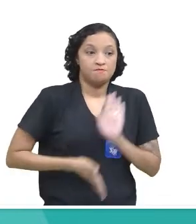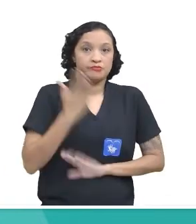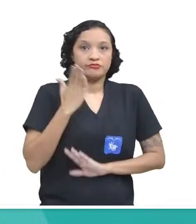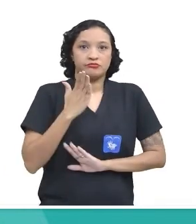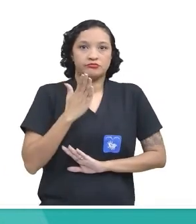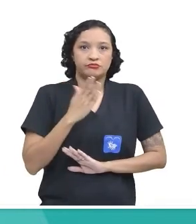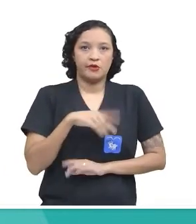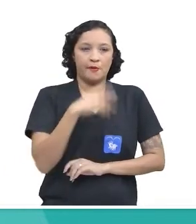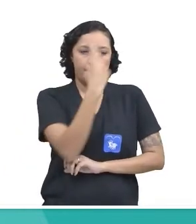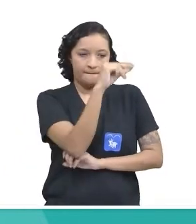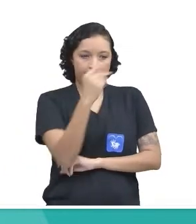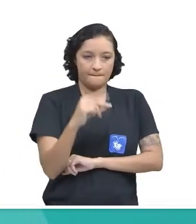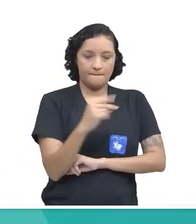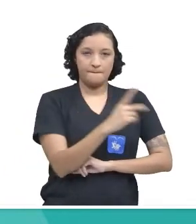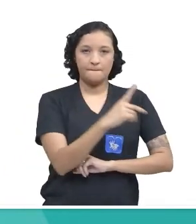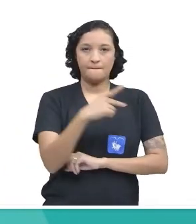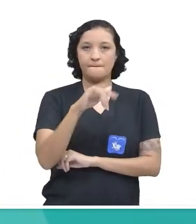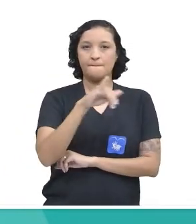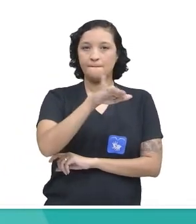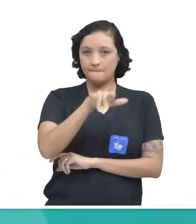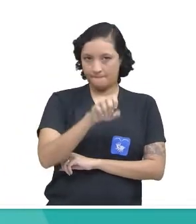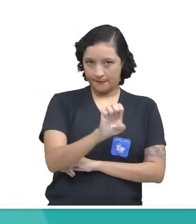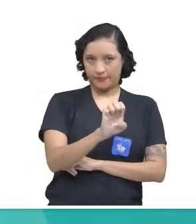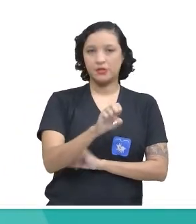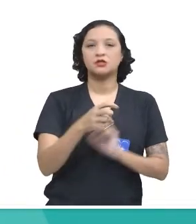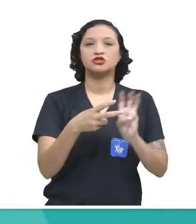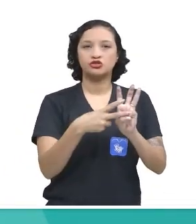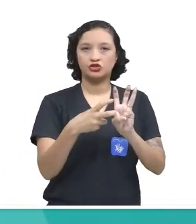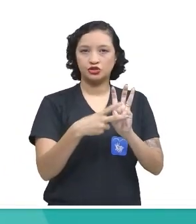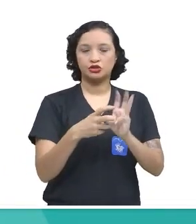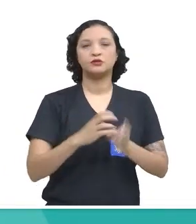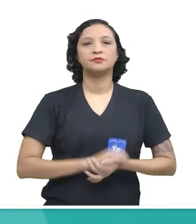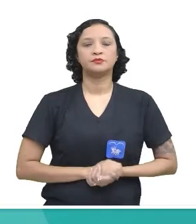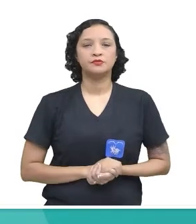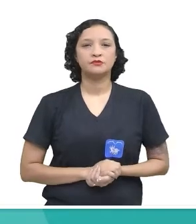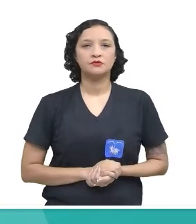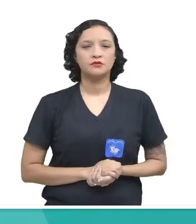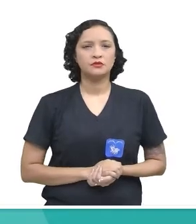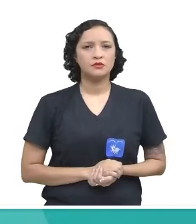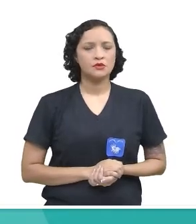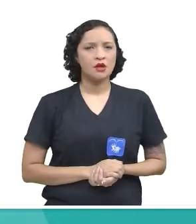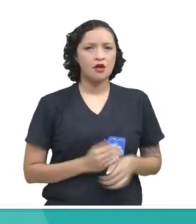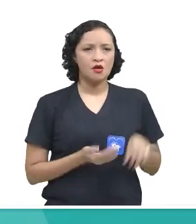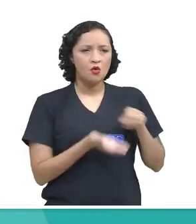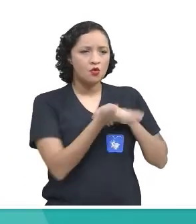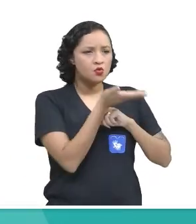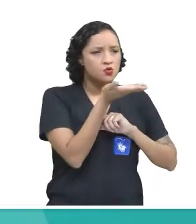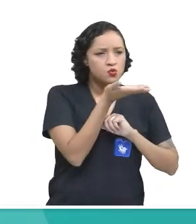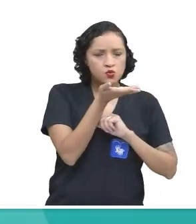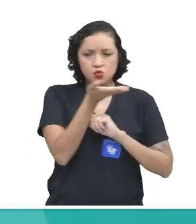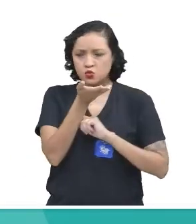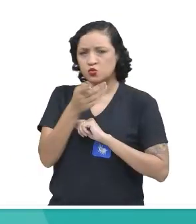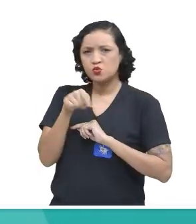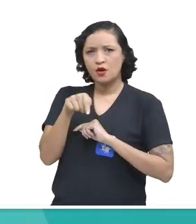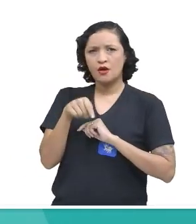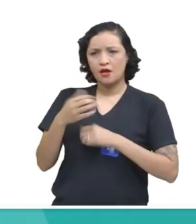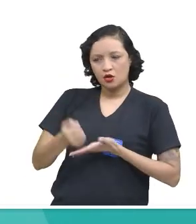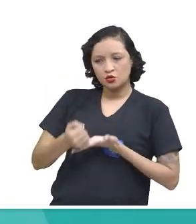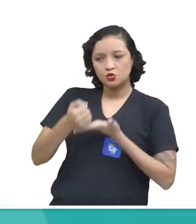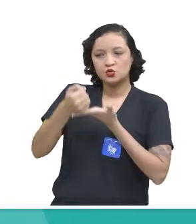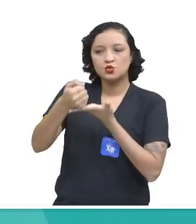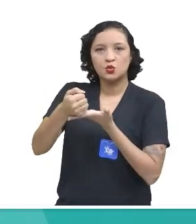E também, que pode ser um curandeiro ou um pajé. O pajé veio, ajudou, né? E o boi, o